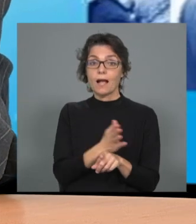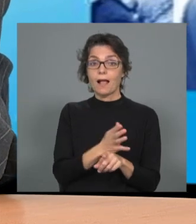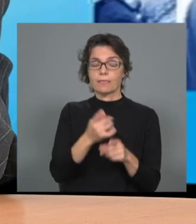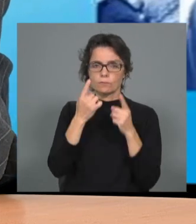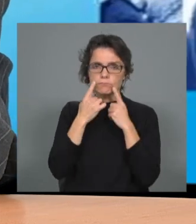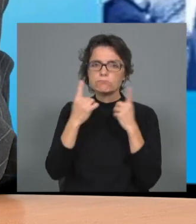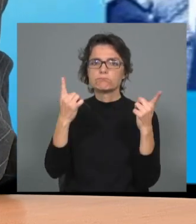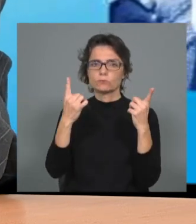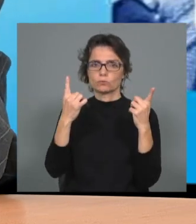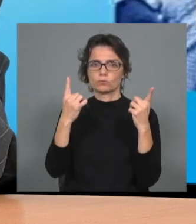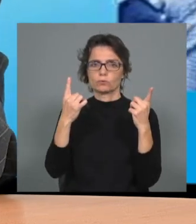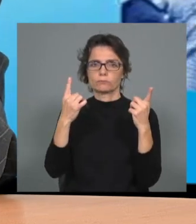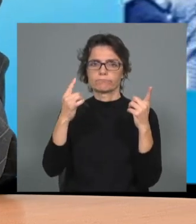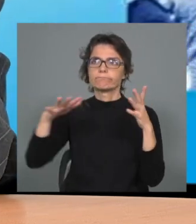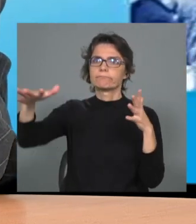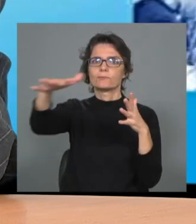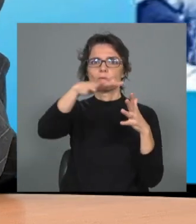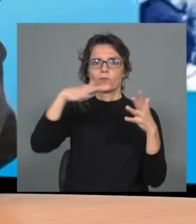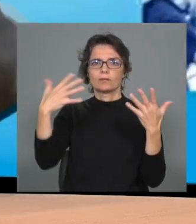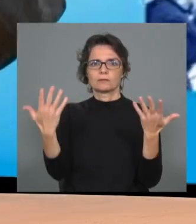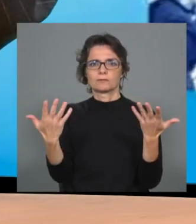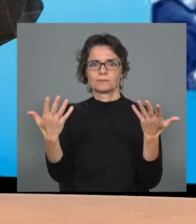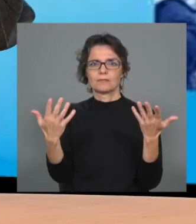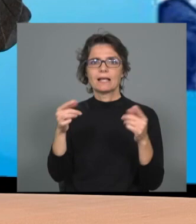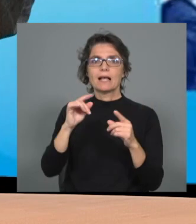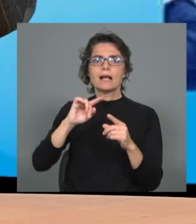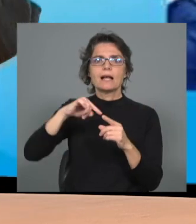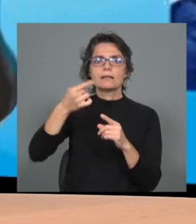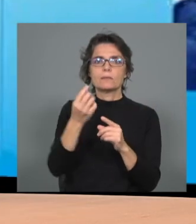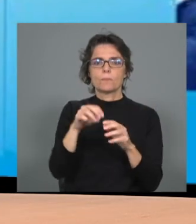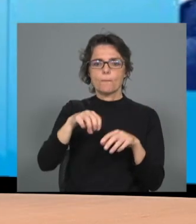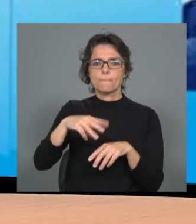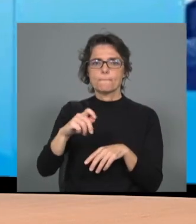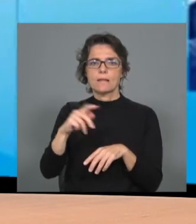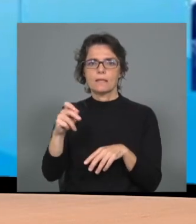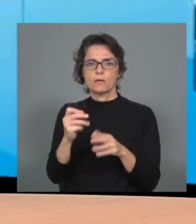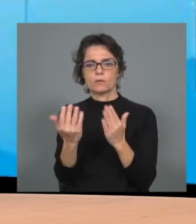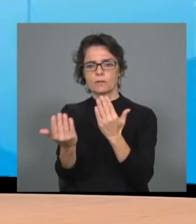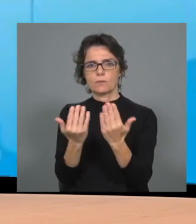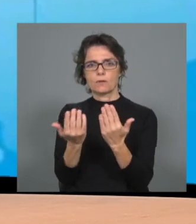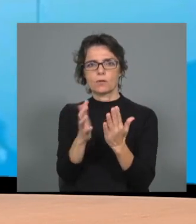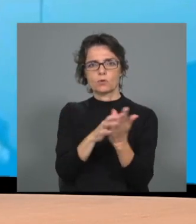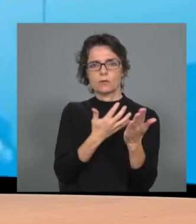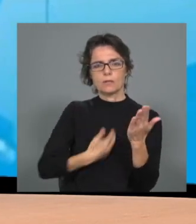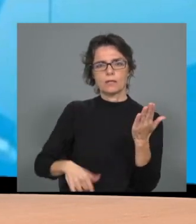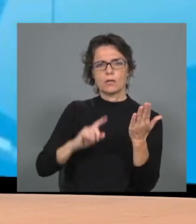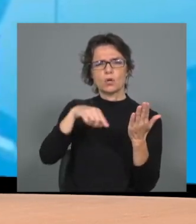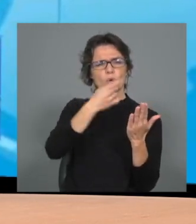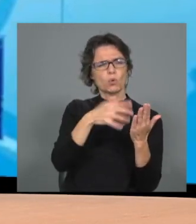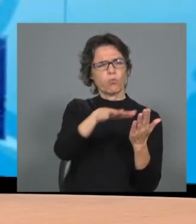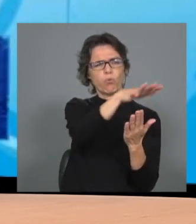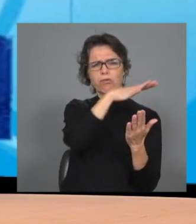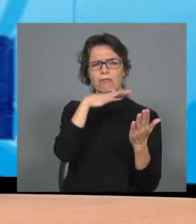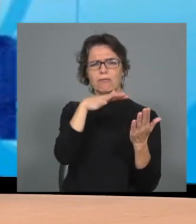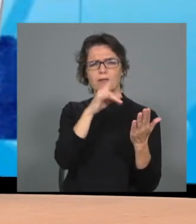reino, Mateus faz um recurso constante ao Antigo Testamento, mas fala de um outro reino. Não é o reino